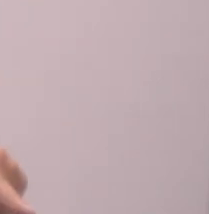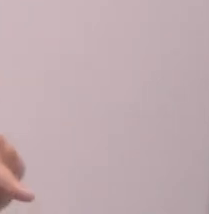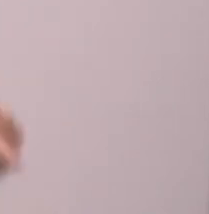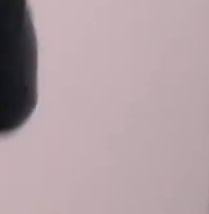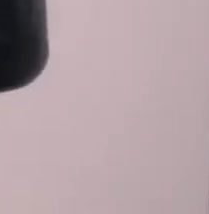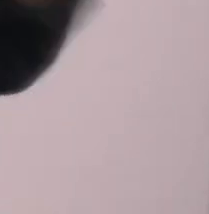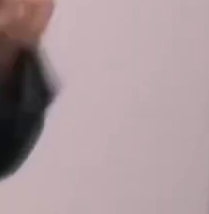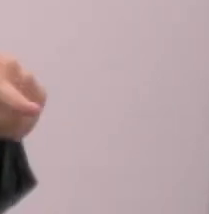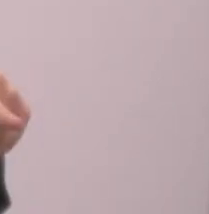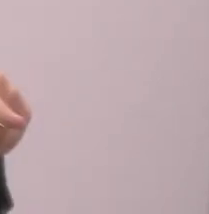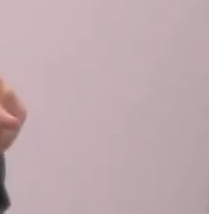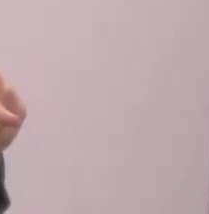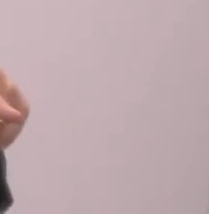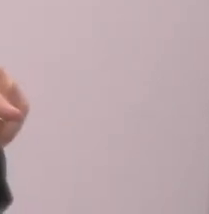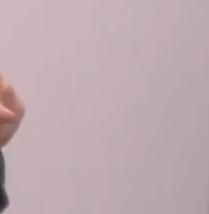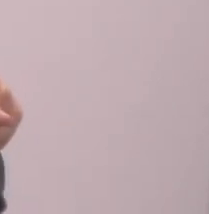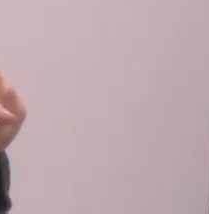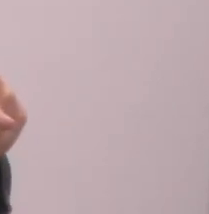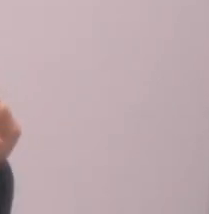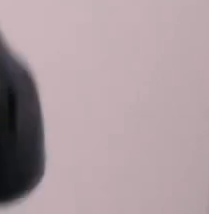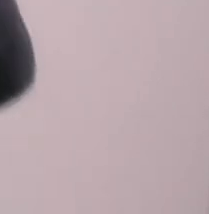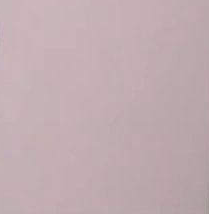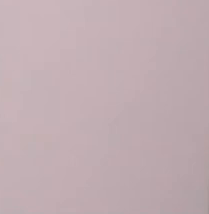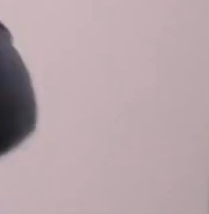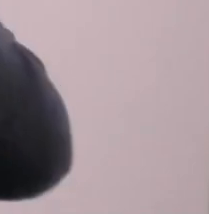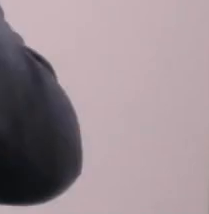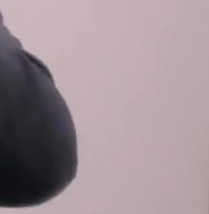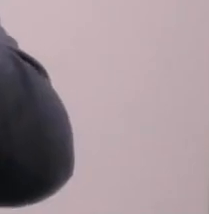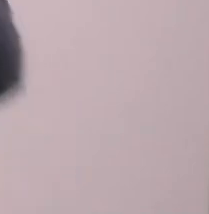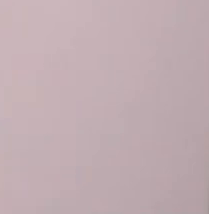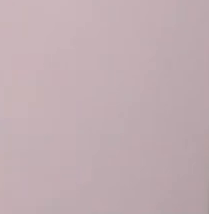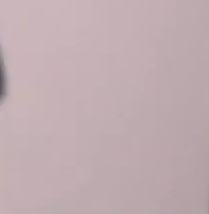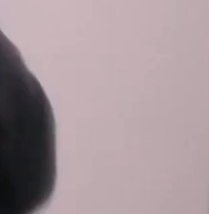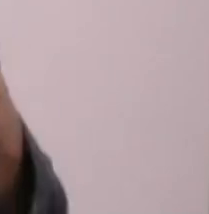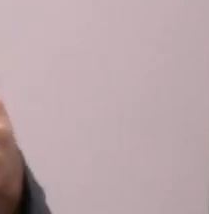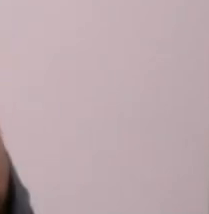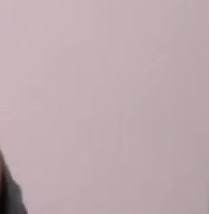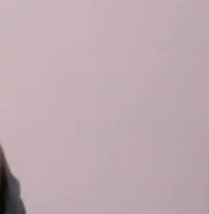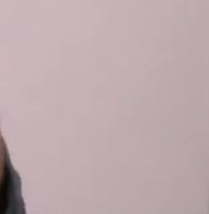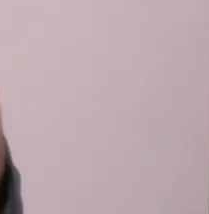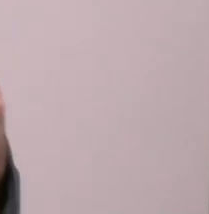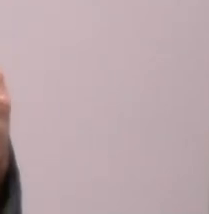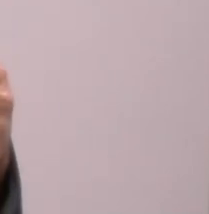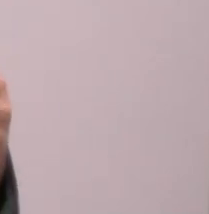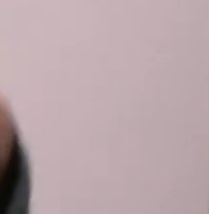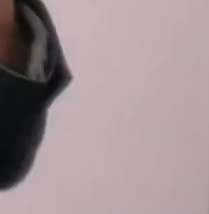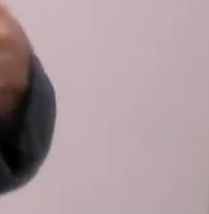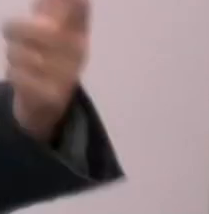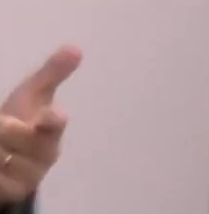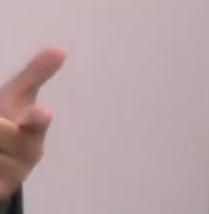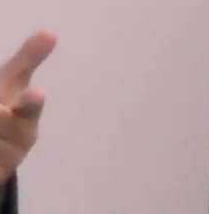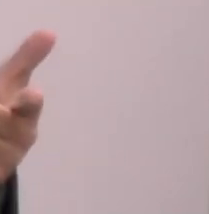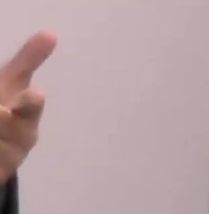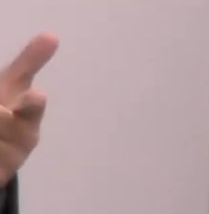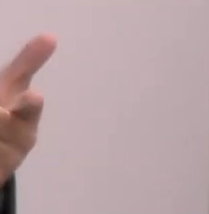FAPERJ, ele não pode. Na UERJ ele pode, na UENF ele pode. Então, o que